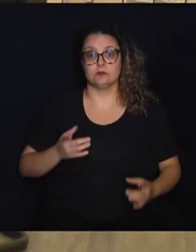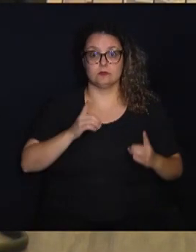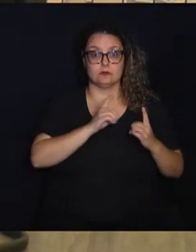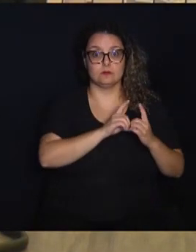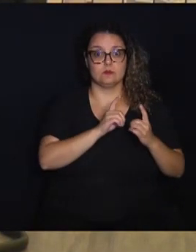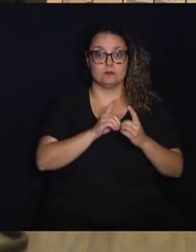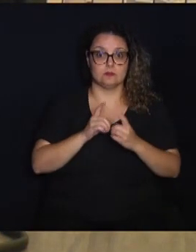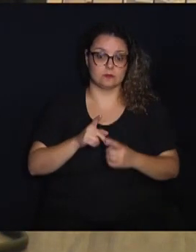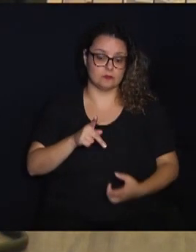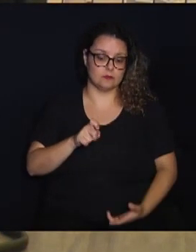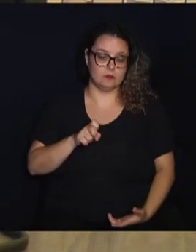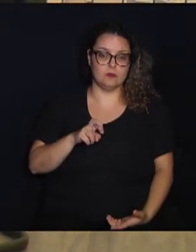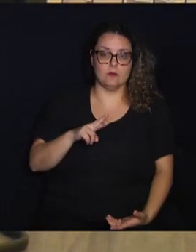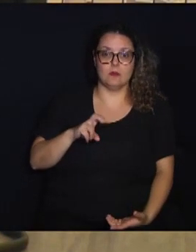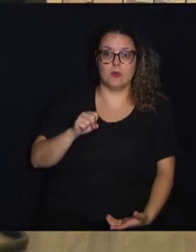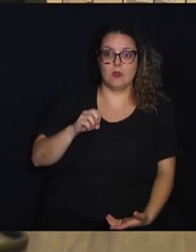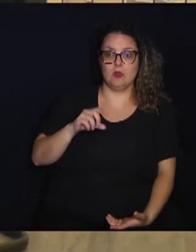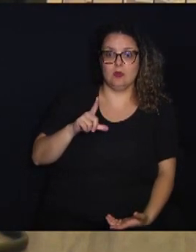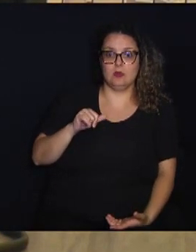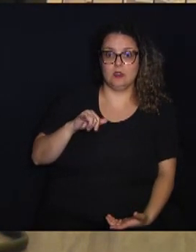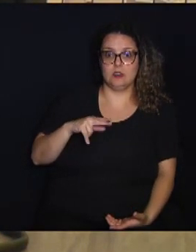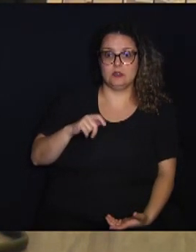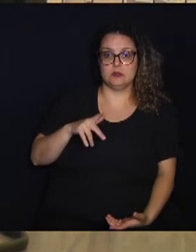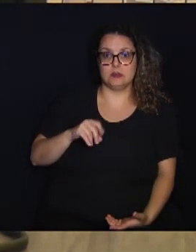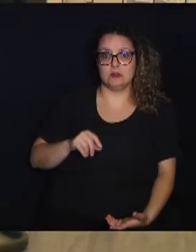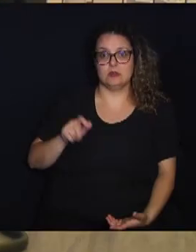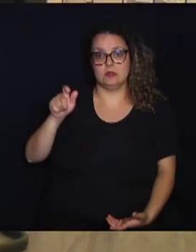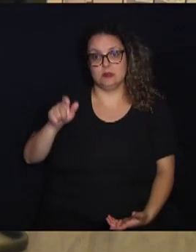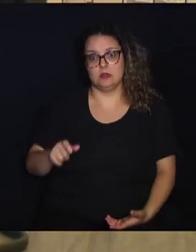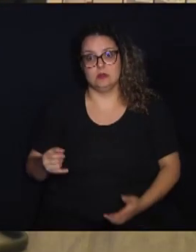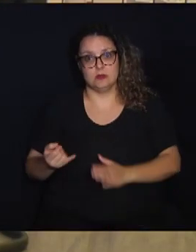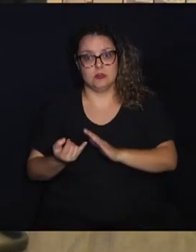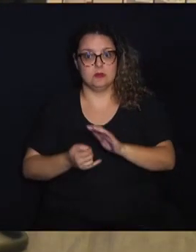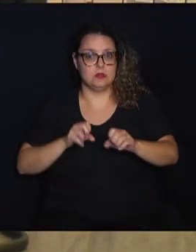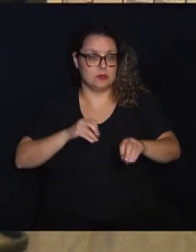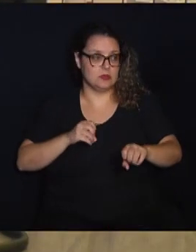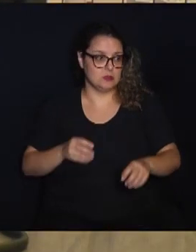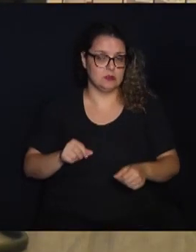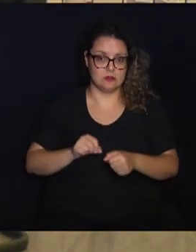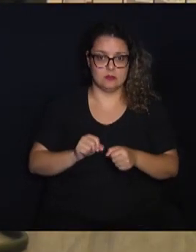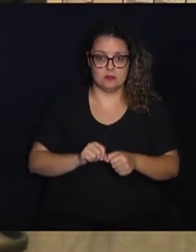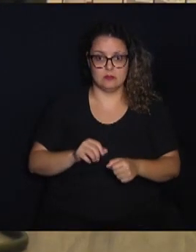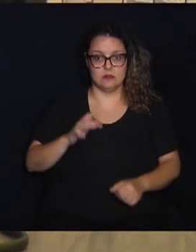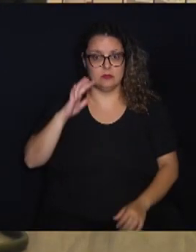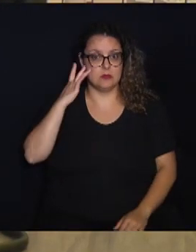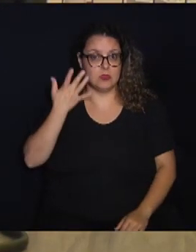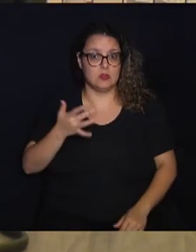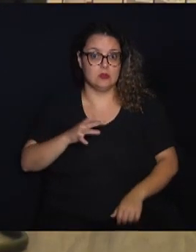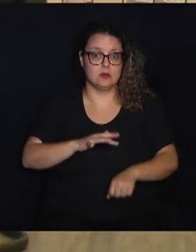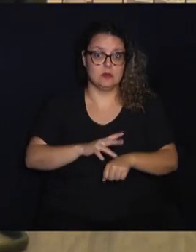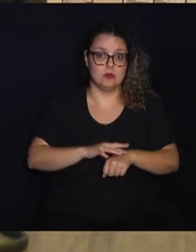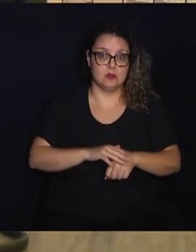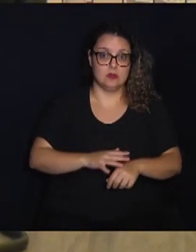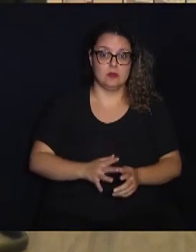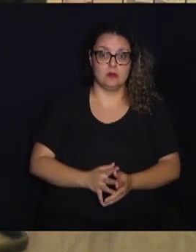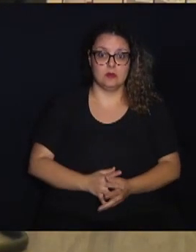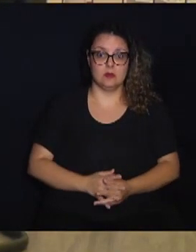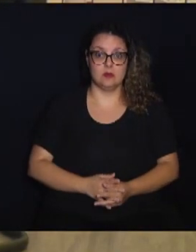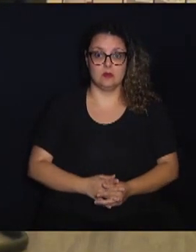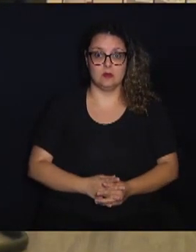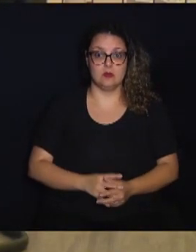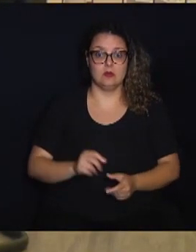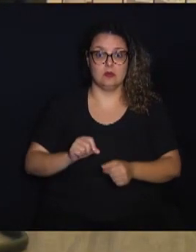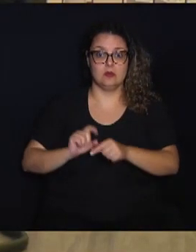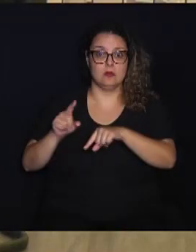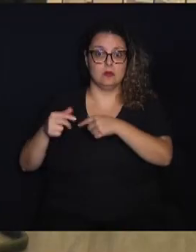atendimento personalizado, sim, ela tem um instrutor que ensina a fazer, mas ele não sabe de nenhuma patologia. Ele vai fazer outra